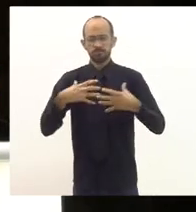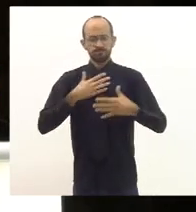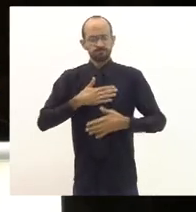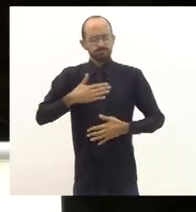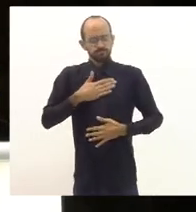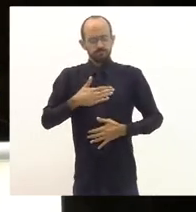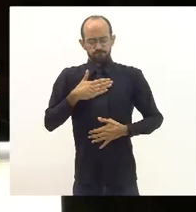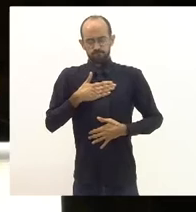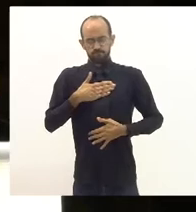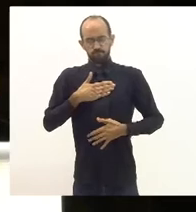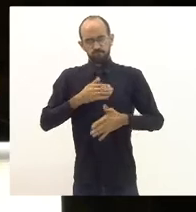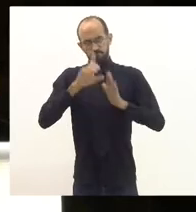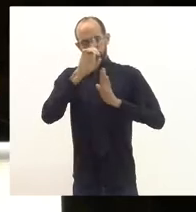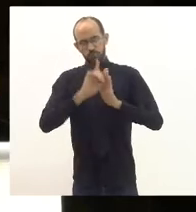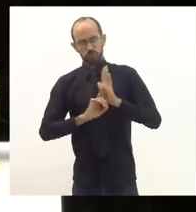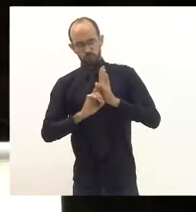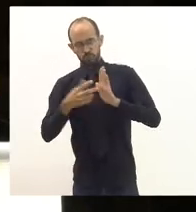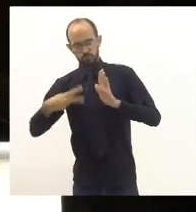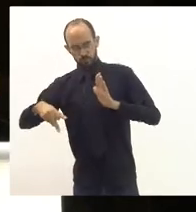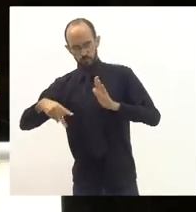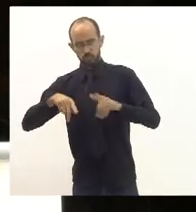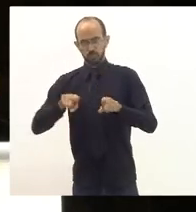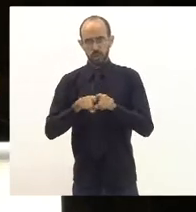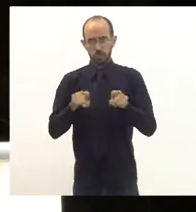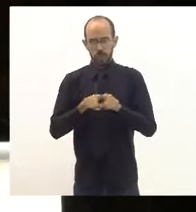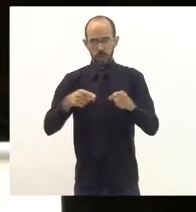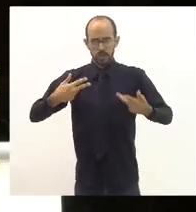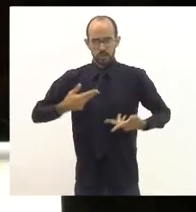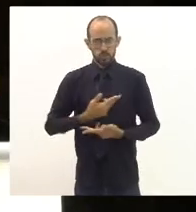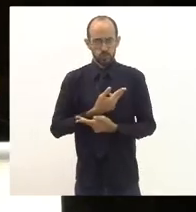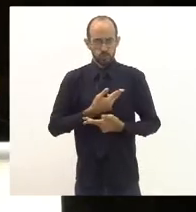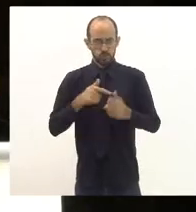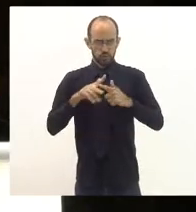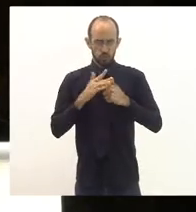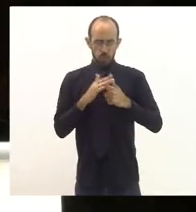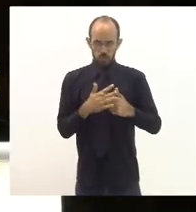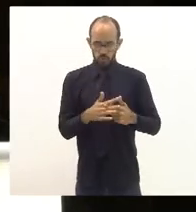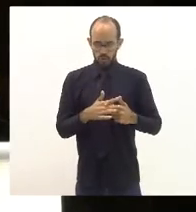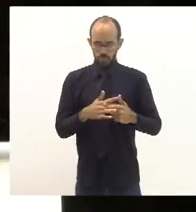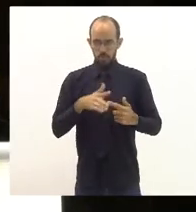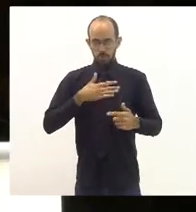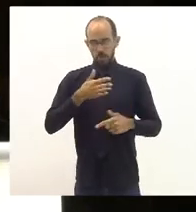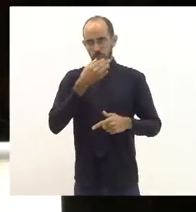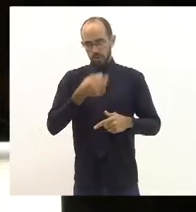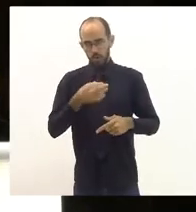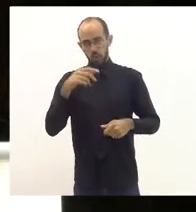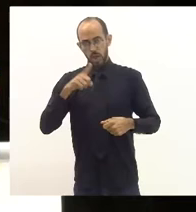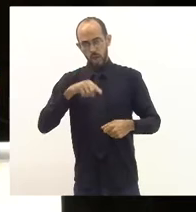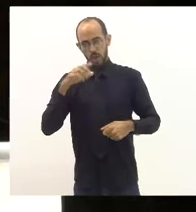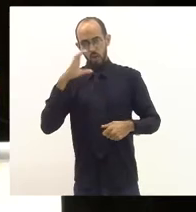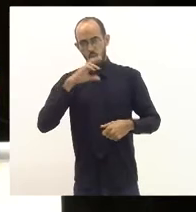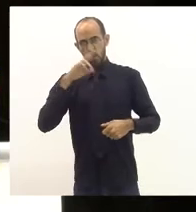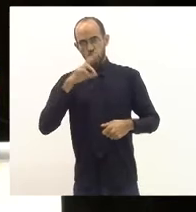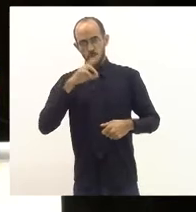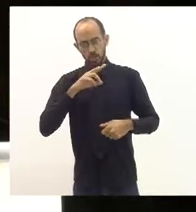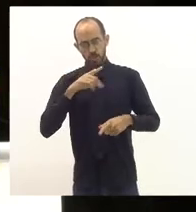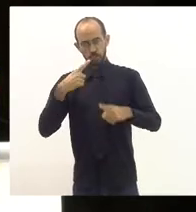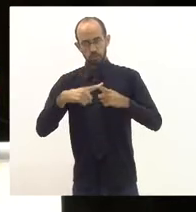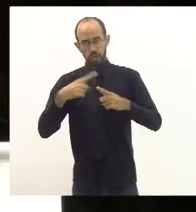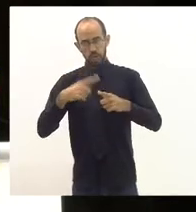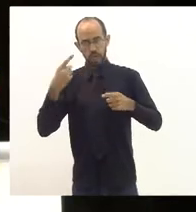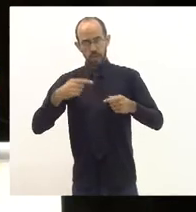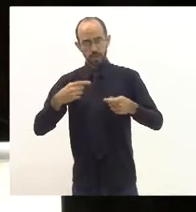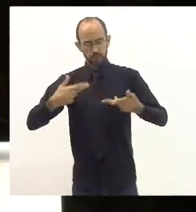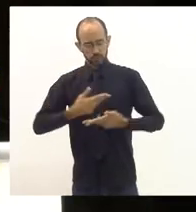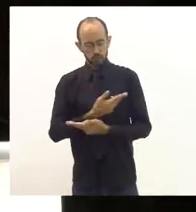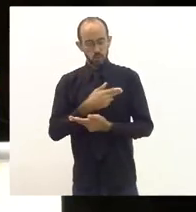satisfeito seus direitos. E mais, as cirurgias reparadoras, que, na minha visão, são de urgência, porque essa pessoa está com uma cirurgia que foi